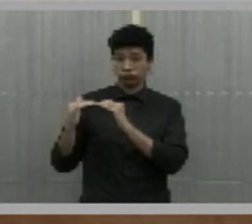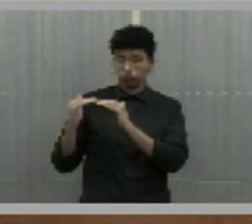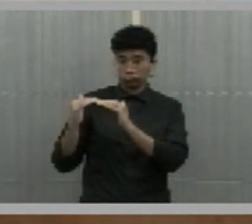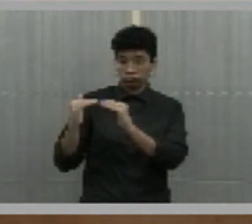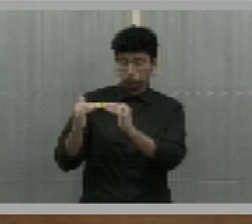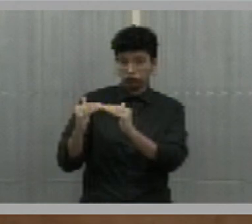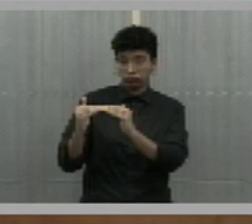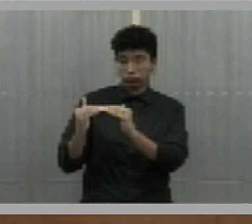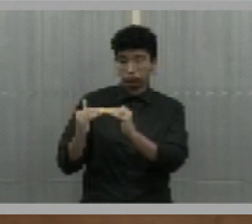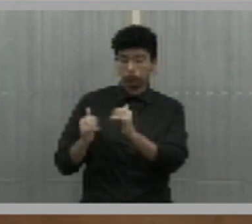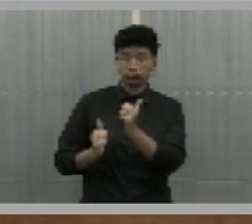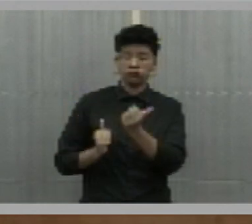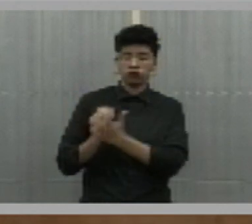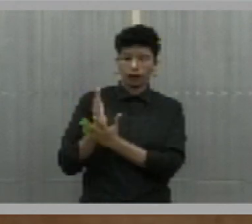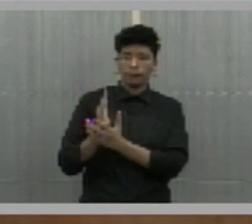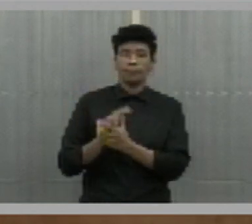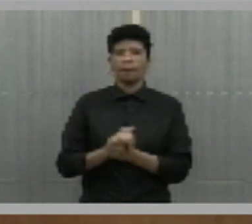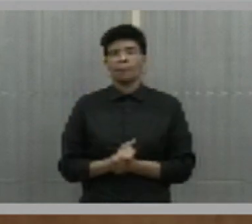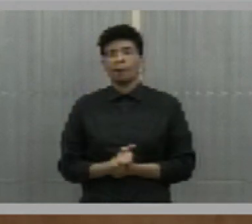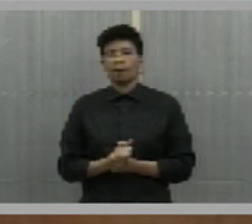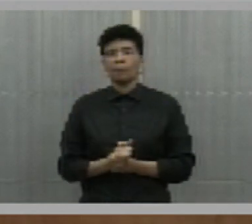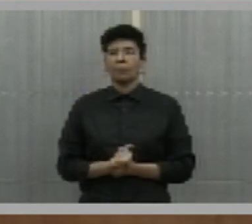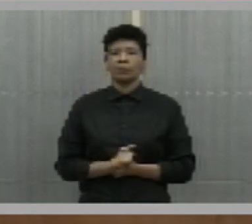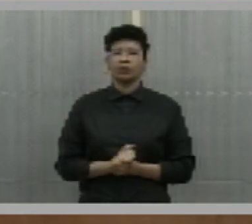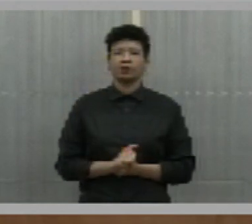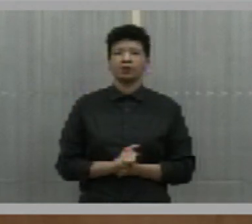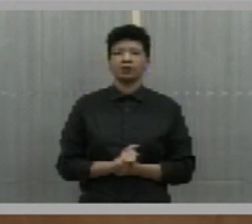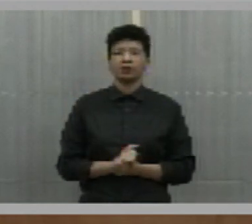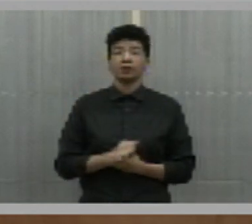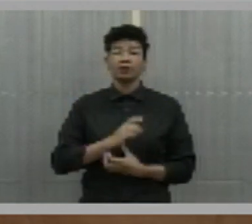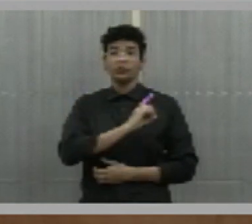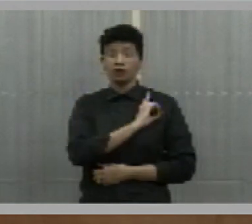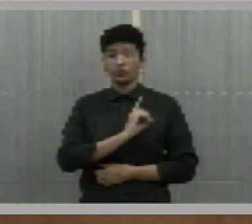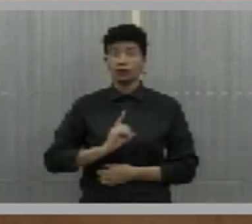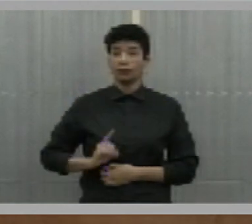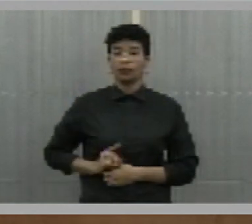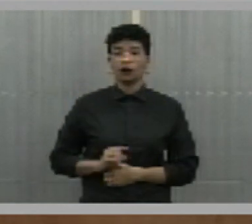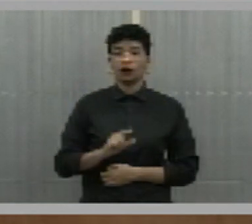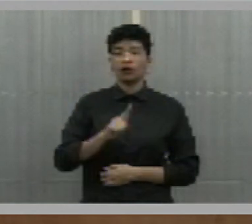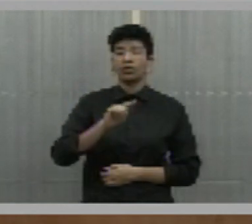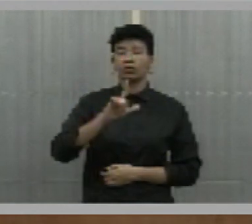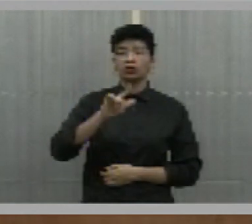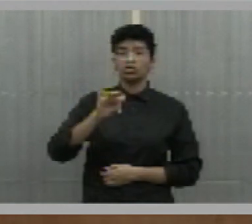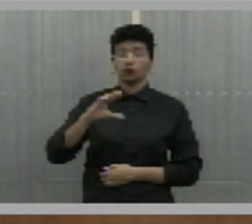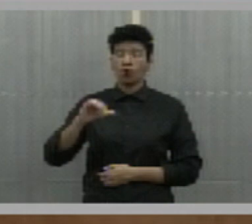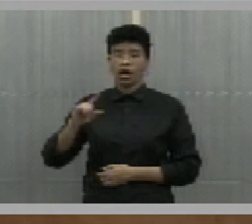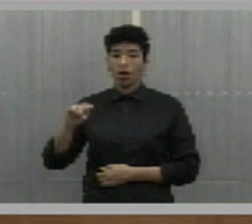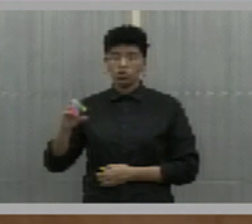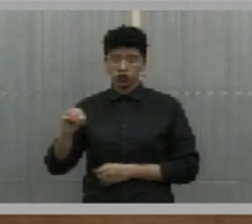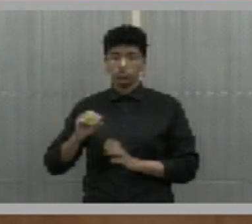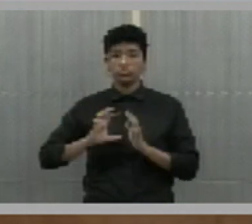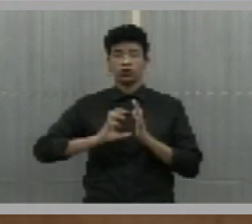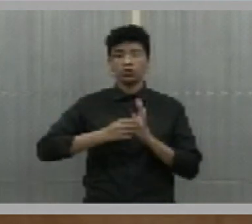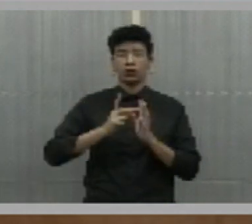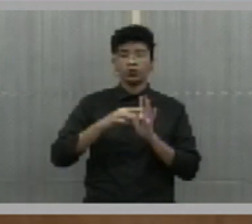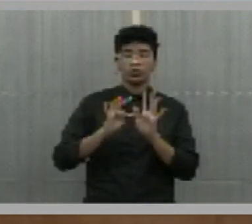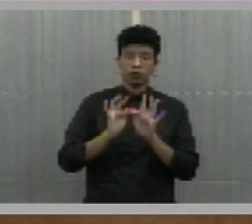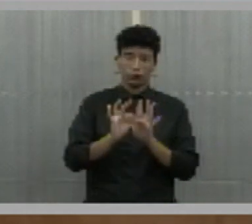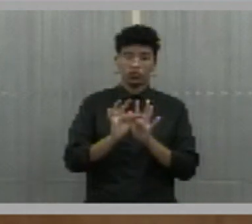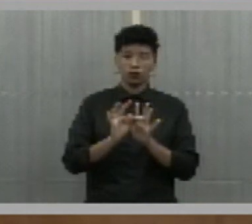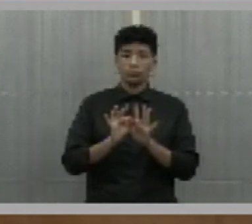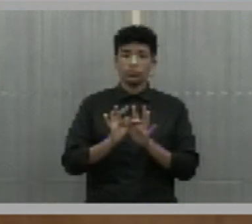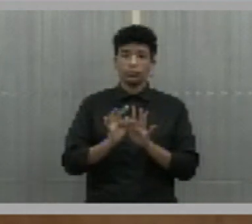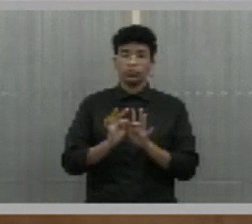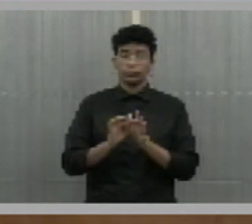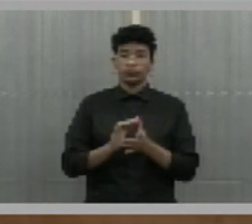permaneçam como estão. Aprovado. Deputado Dr. Gil Carlos, pelo Partido dos Trabalhadores, com